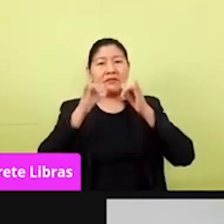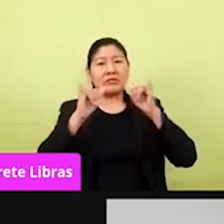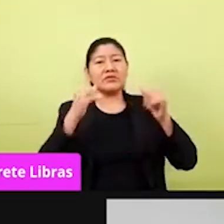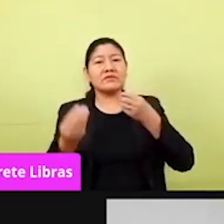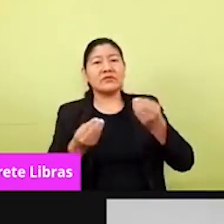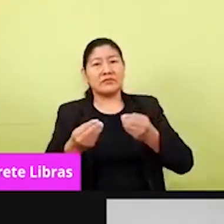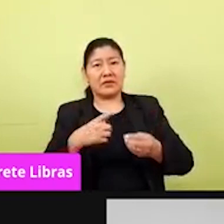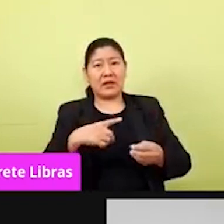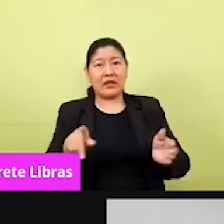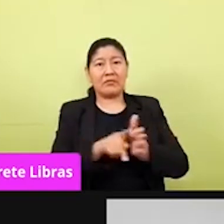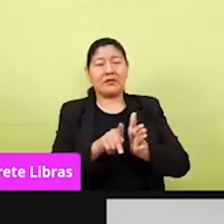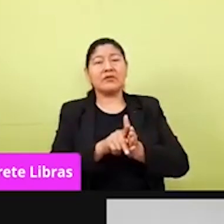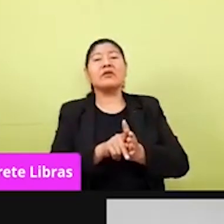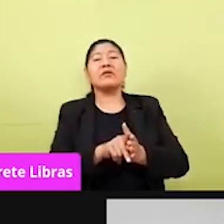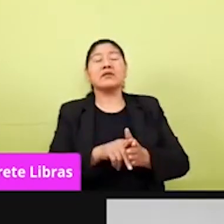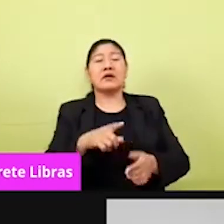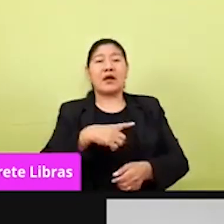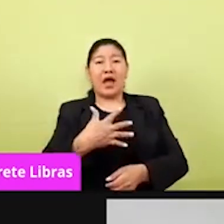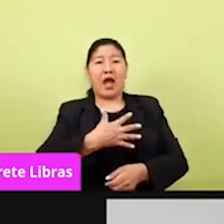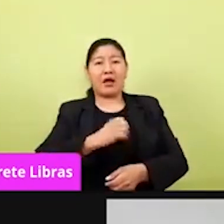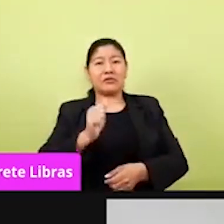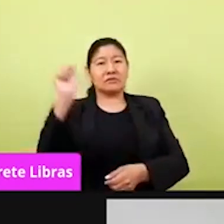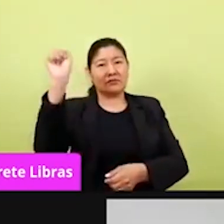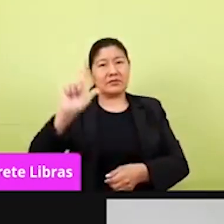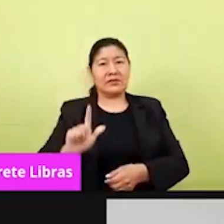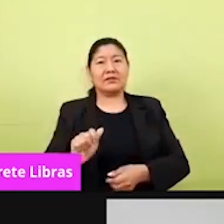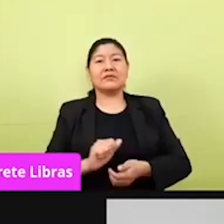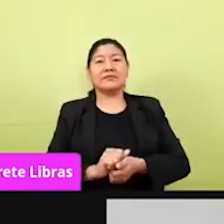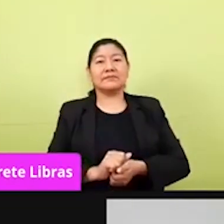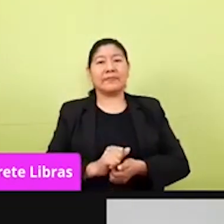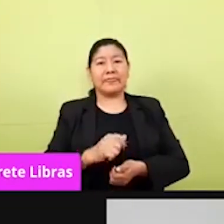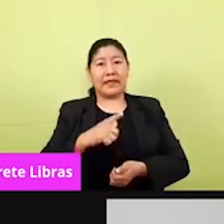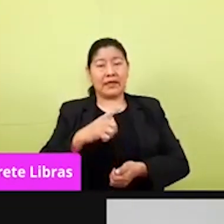na verdade. Então, espero que nós, né,